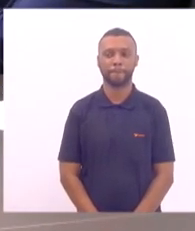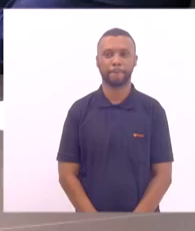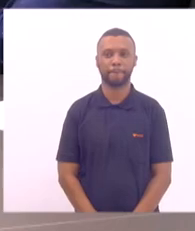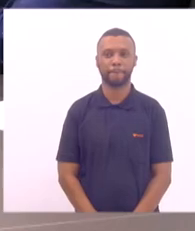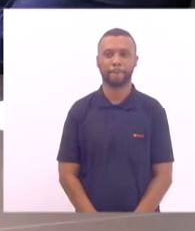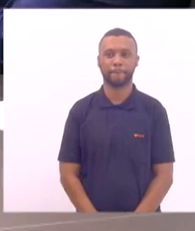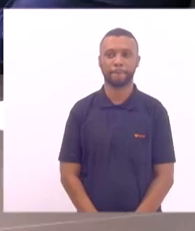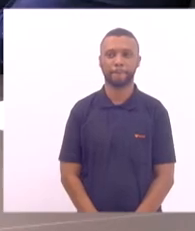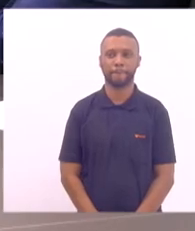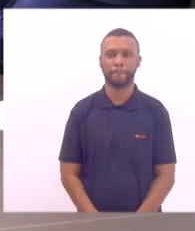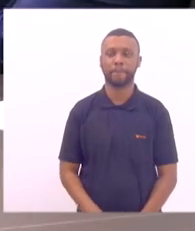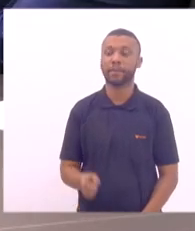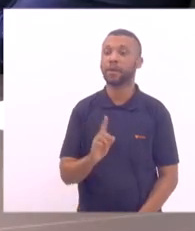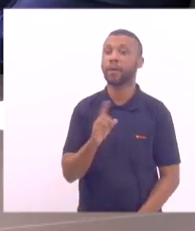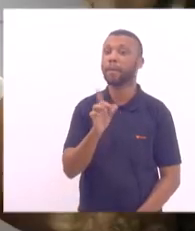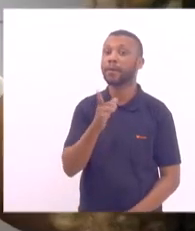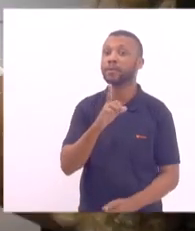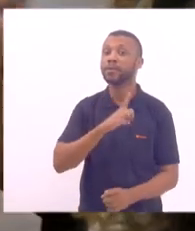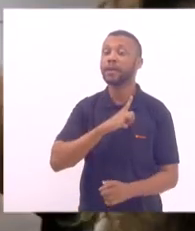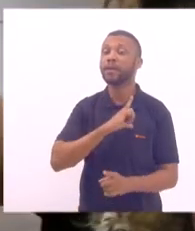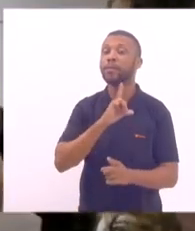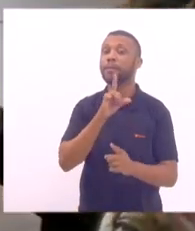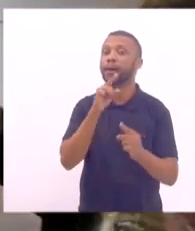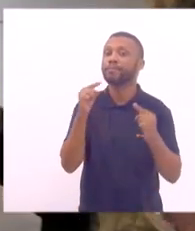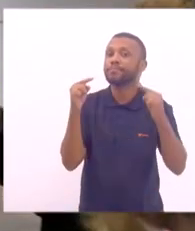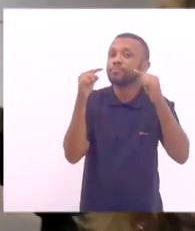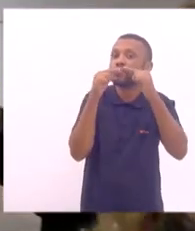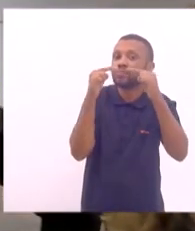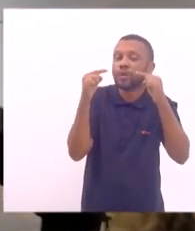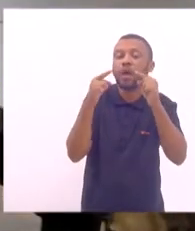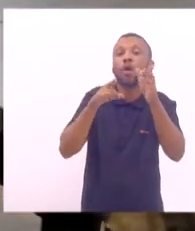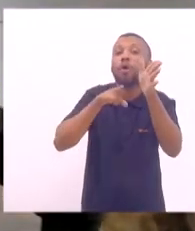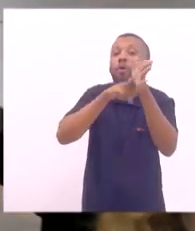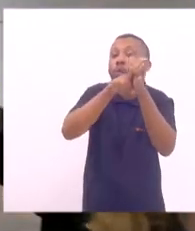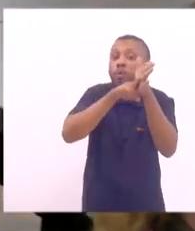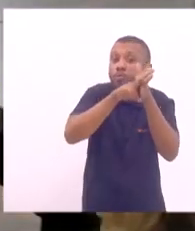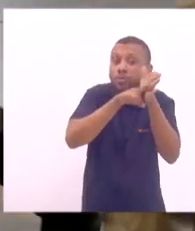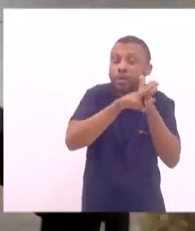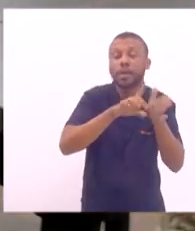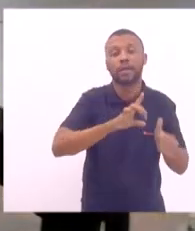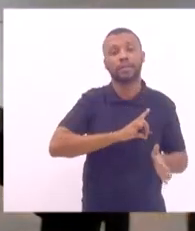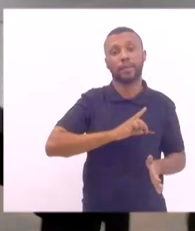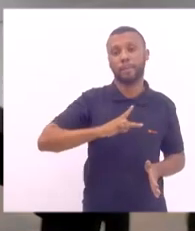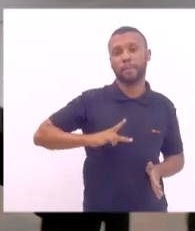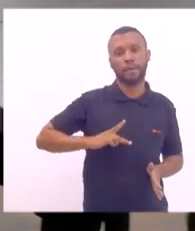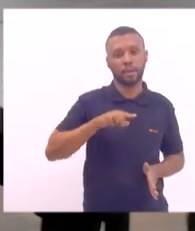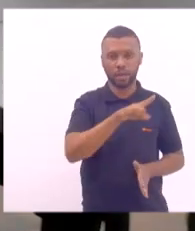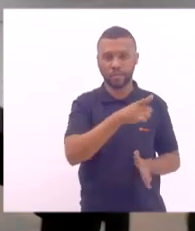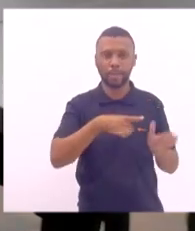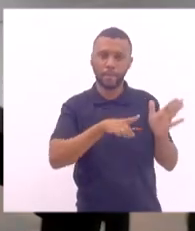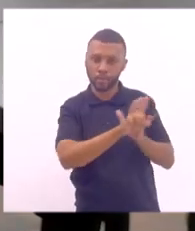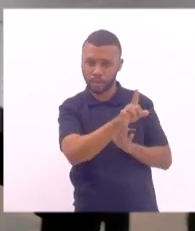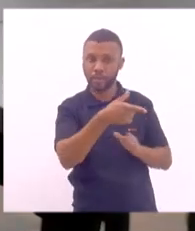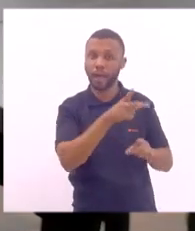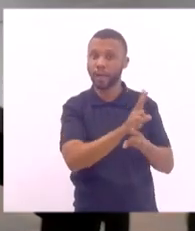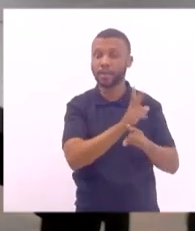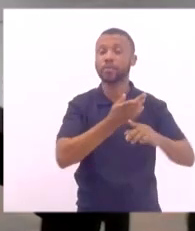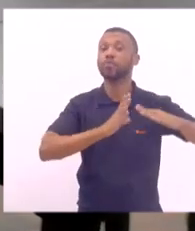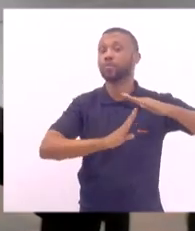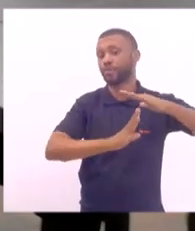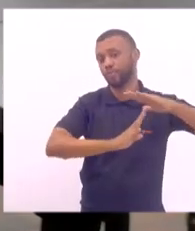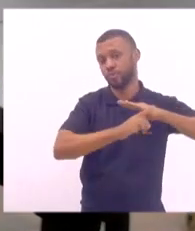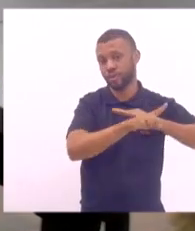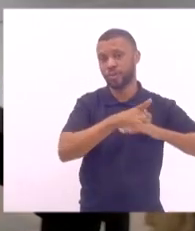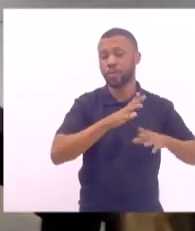Não, mas a gente tem uma aproximação, deputado Valdec. Eu consultei a Defensoria Pública, que faz os atendimentos dos refugiados,